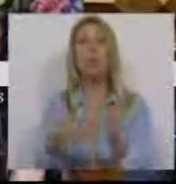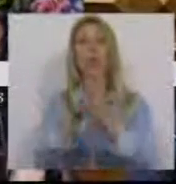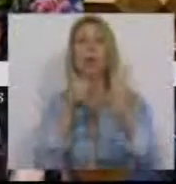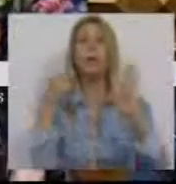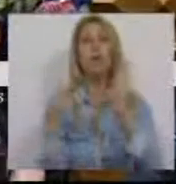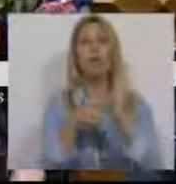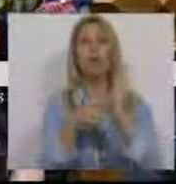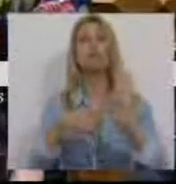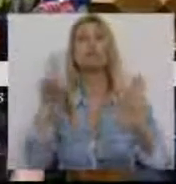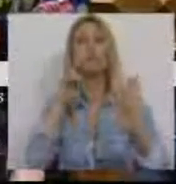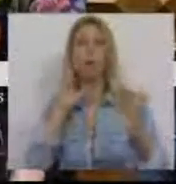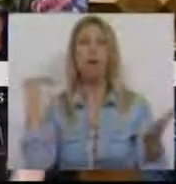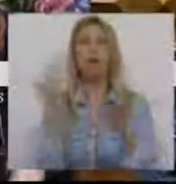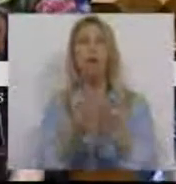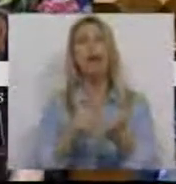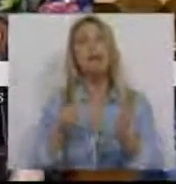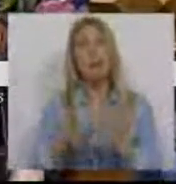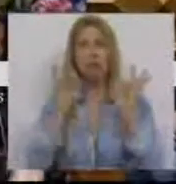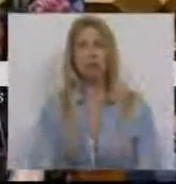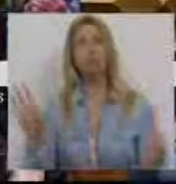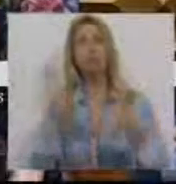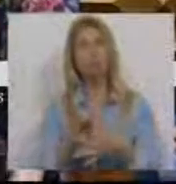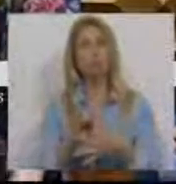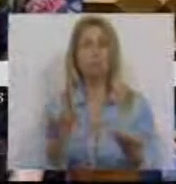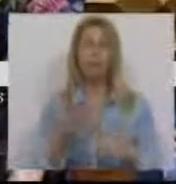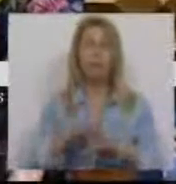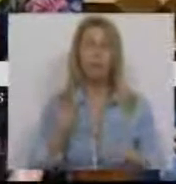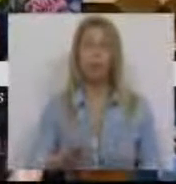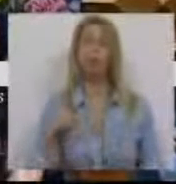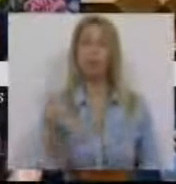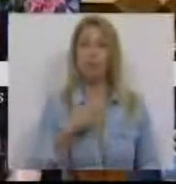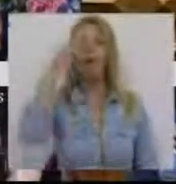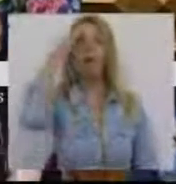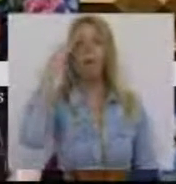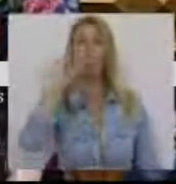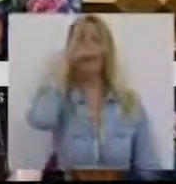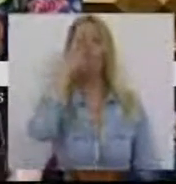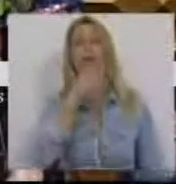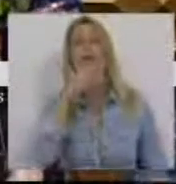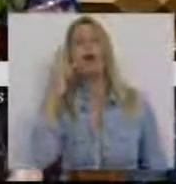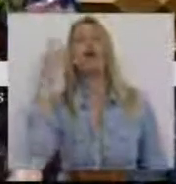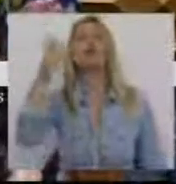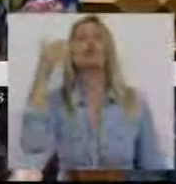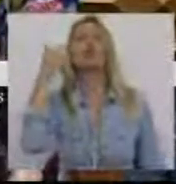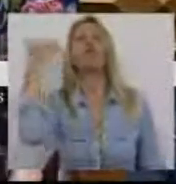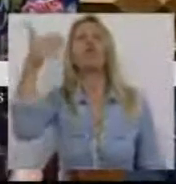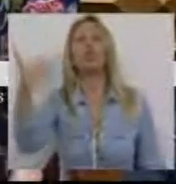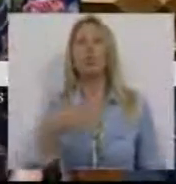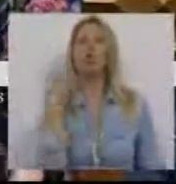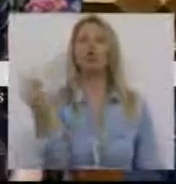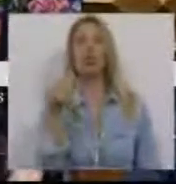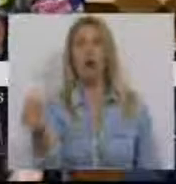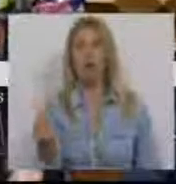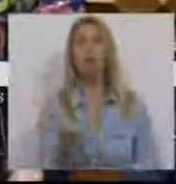e de assegurar os técnicos adequados. E é exatamente por isso que nós entendemos que o Governo fala do futuro dos jovens porque está já a destruir o seu